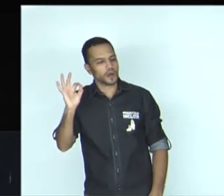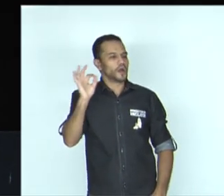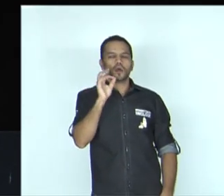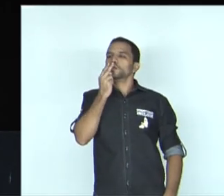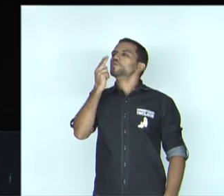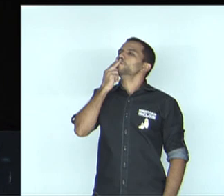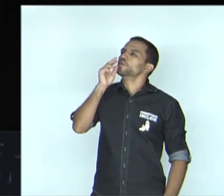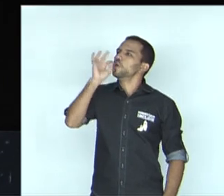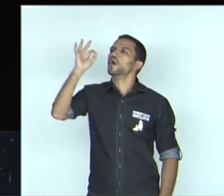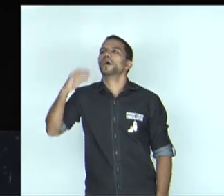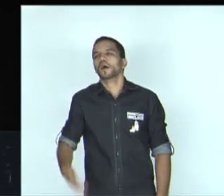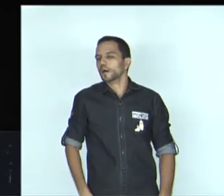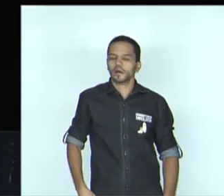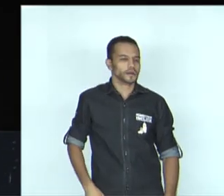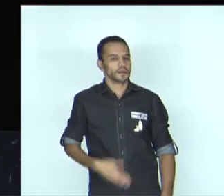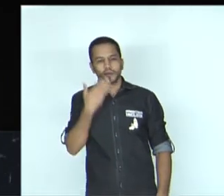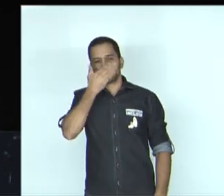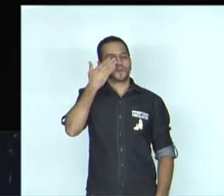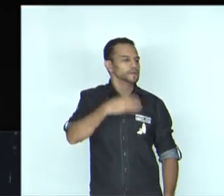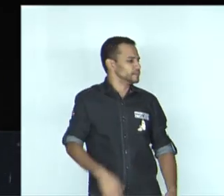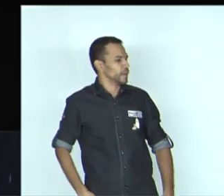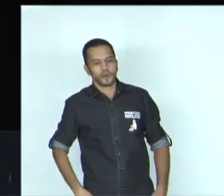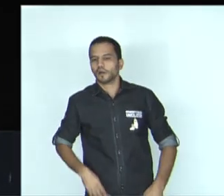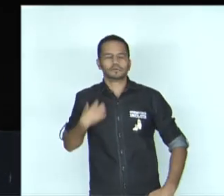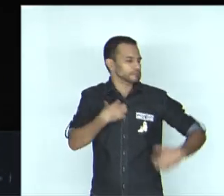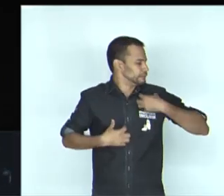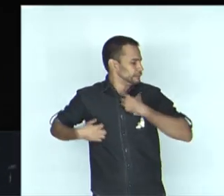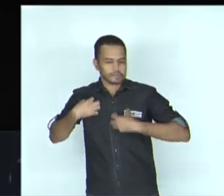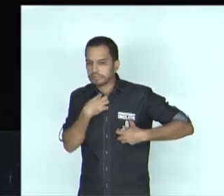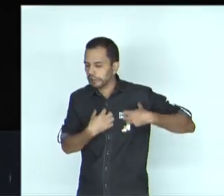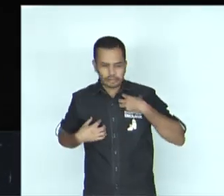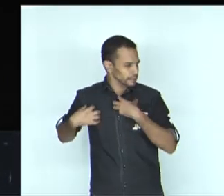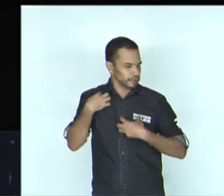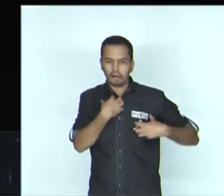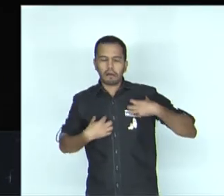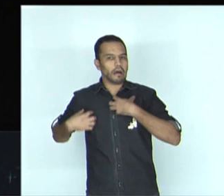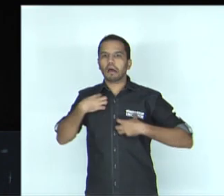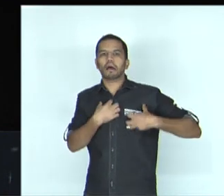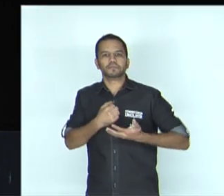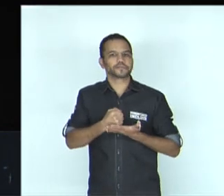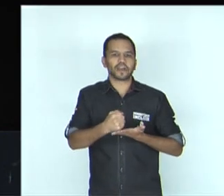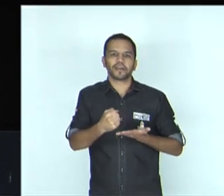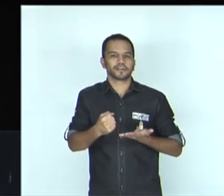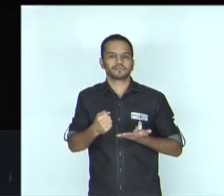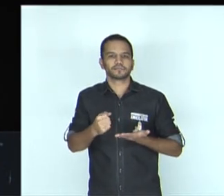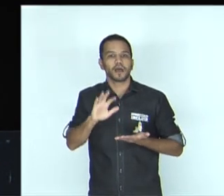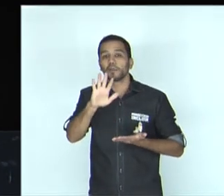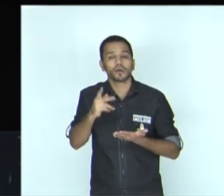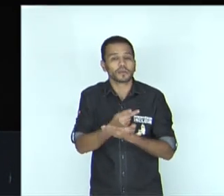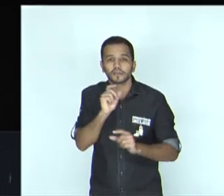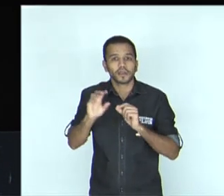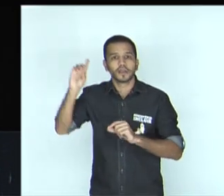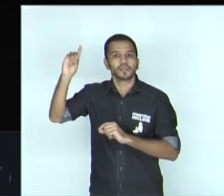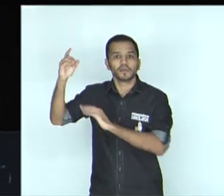se revoltar. E depois, Deus apresenta para você uma saída gloriosa para o seu problema, e